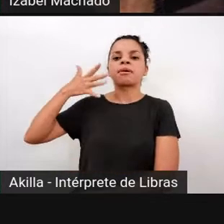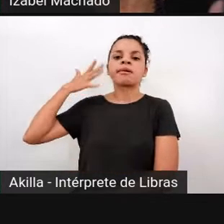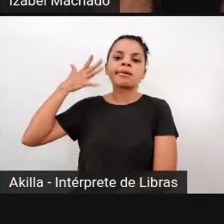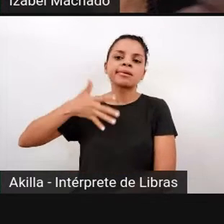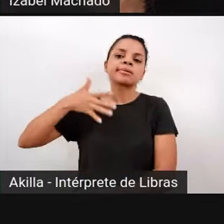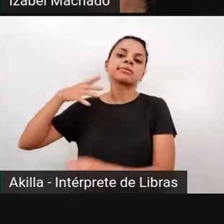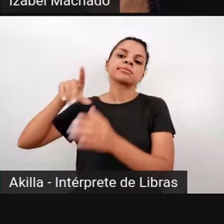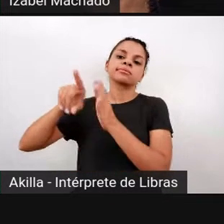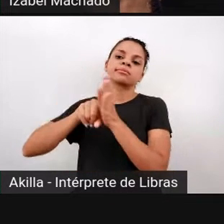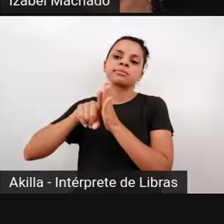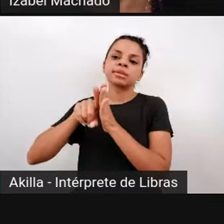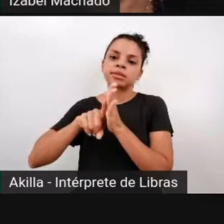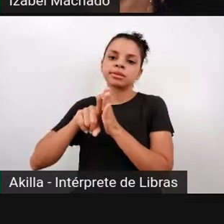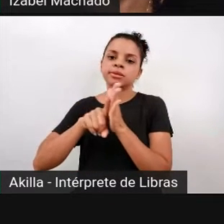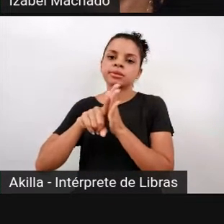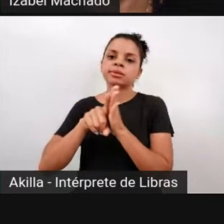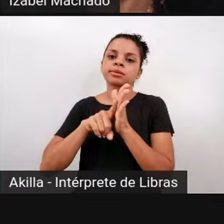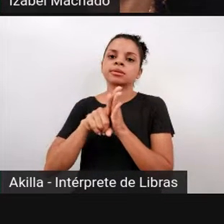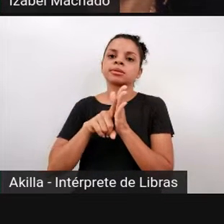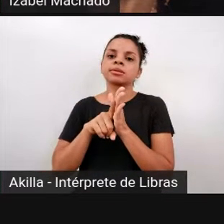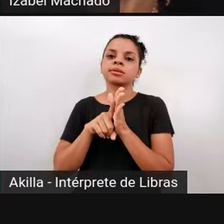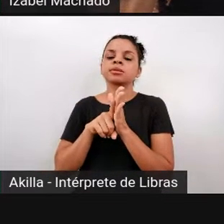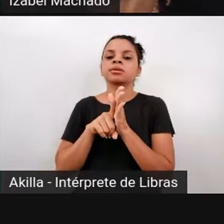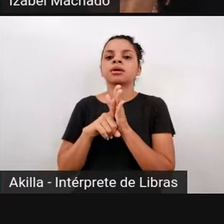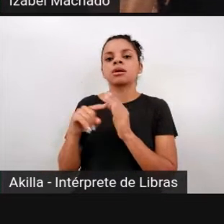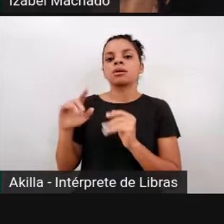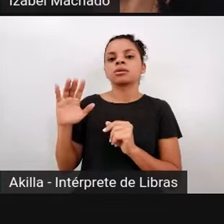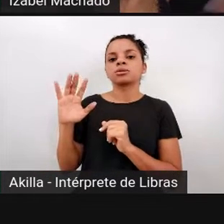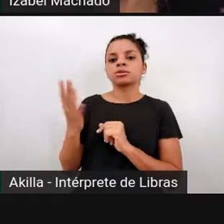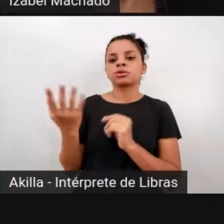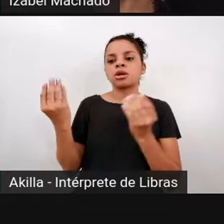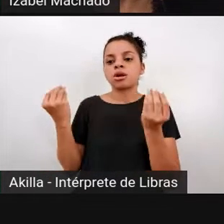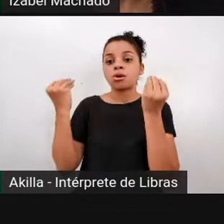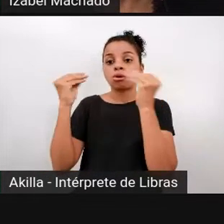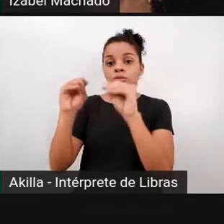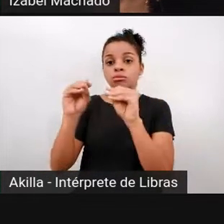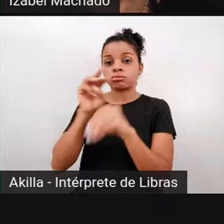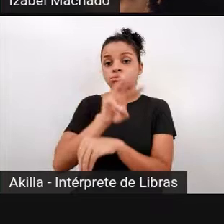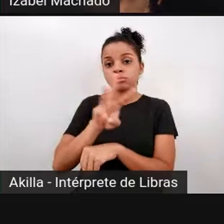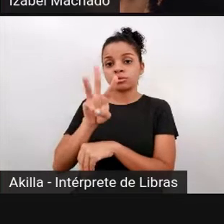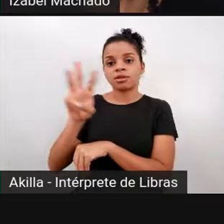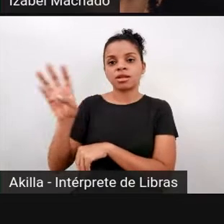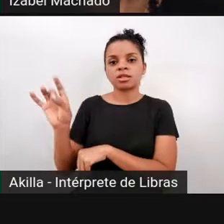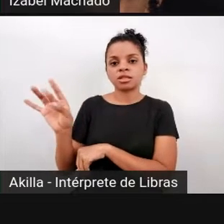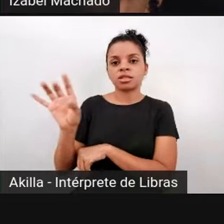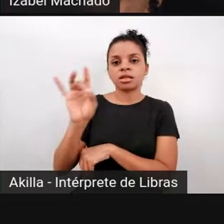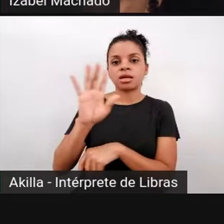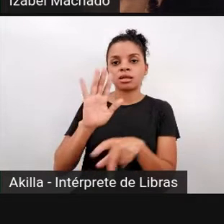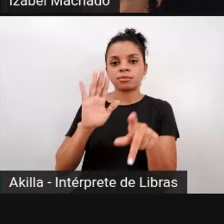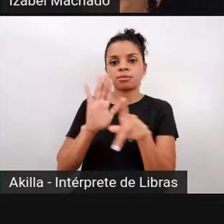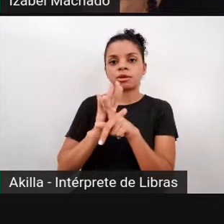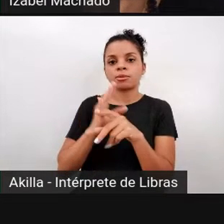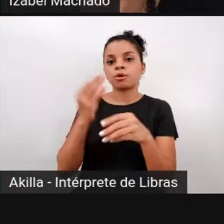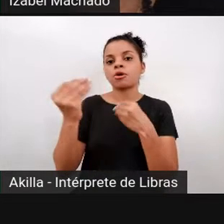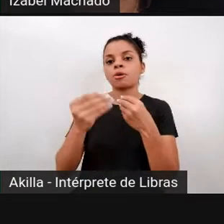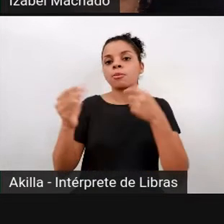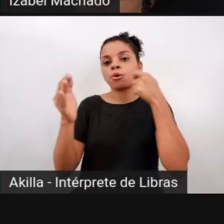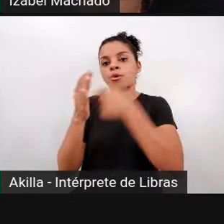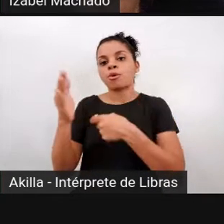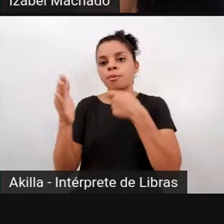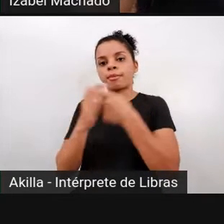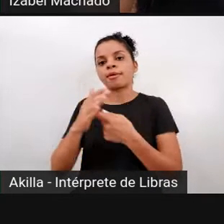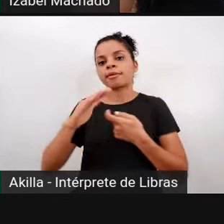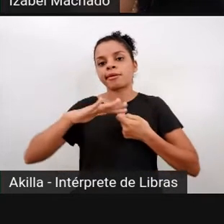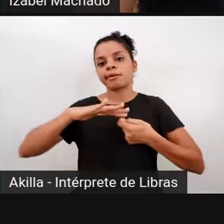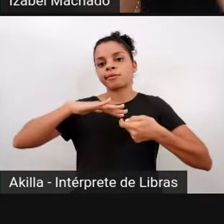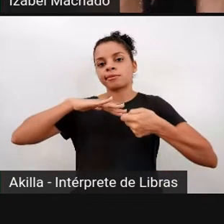já constituíram em seus sítios, né, eletrônicos canais específicos de combate à desinformação, assim como a